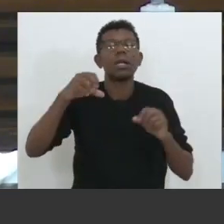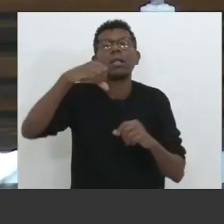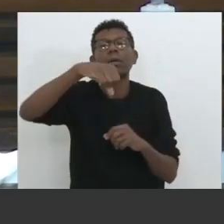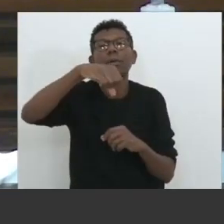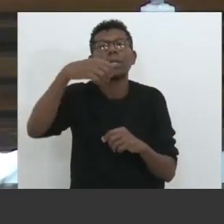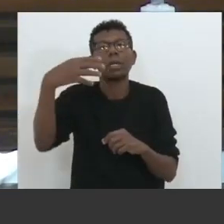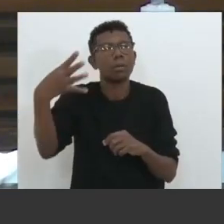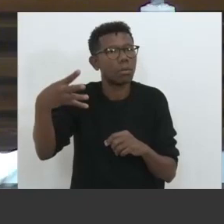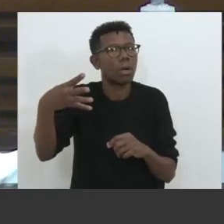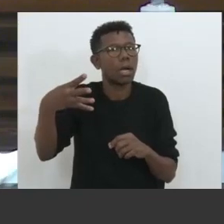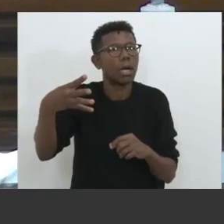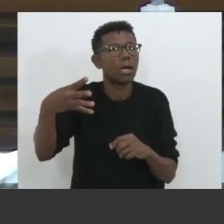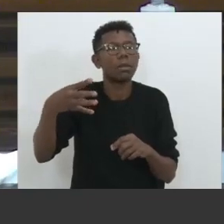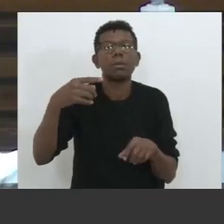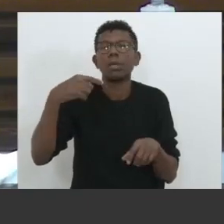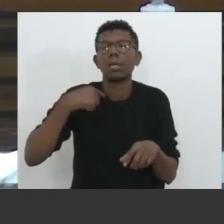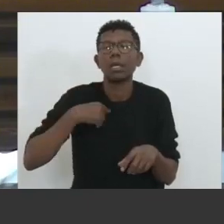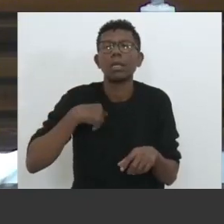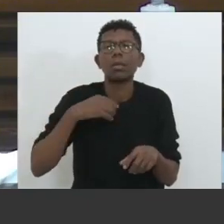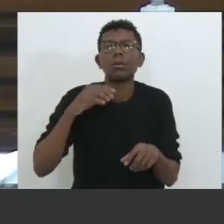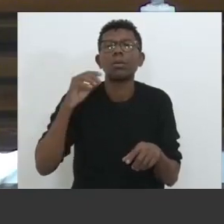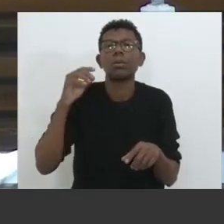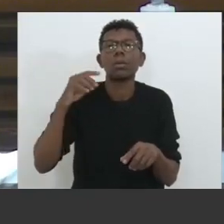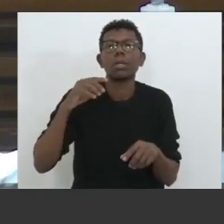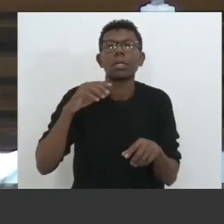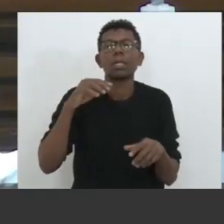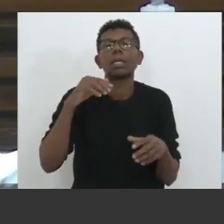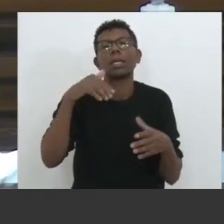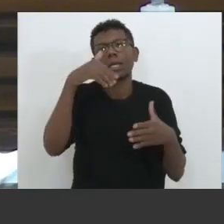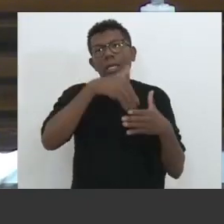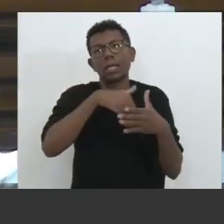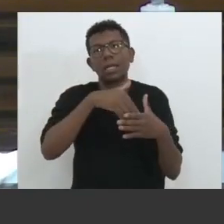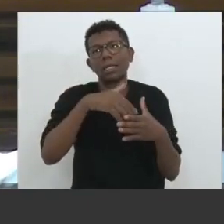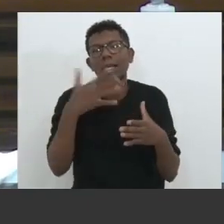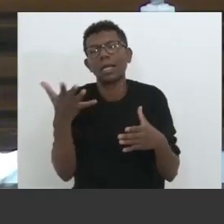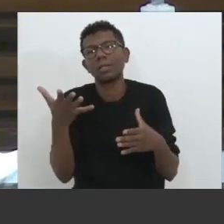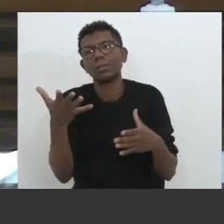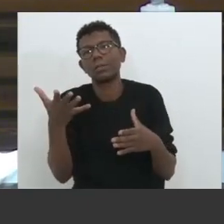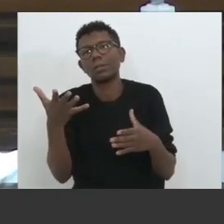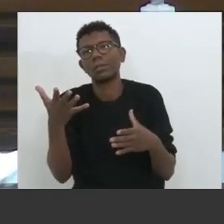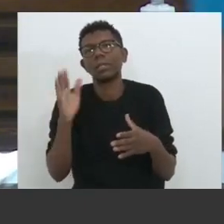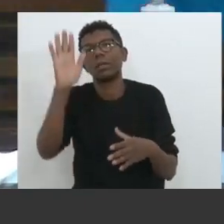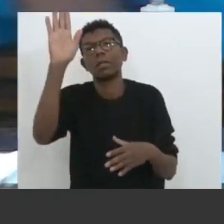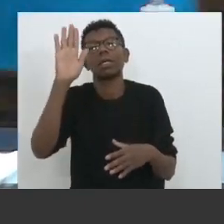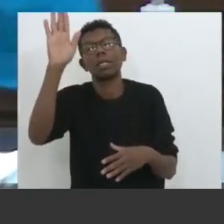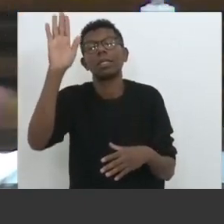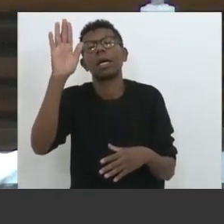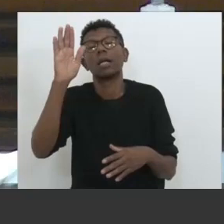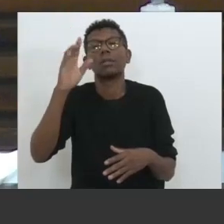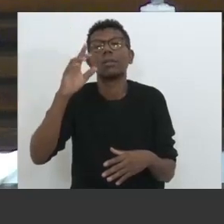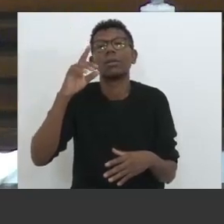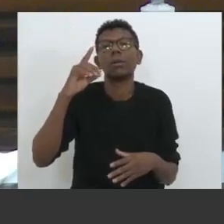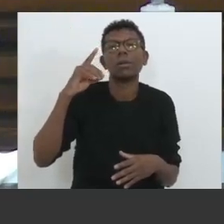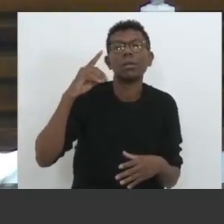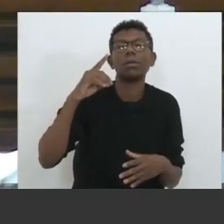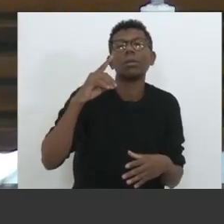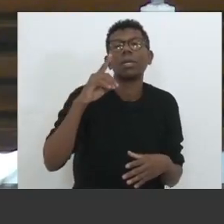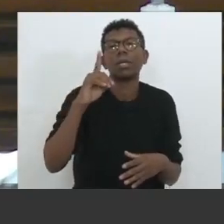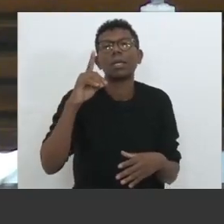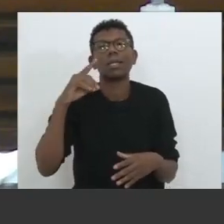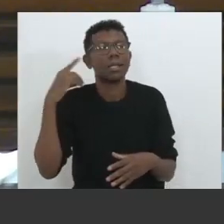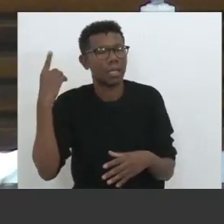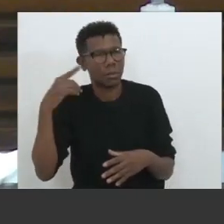sair candidato a deputado estadual fizemos 62 show comícios e quando faltava e quando